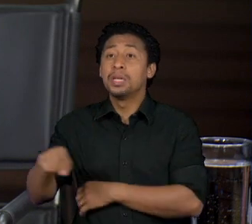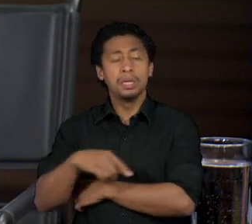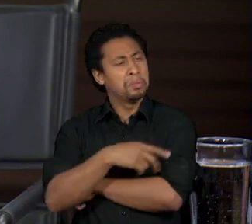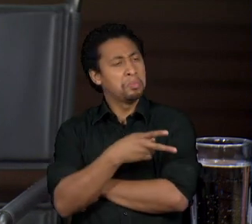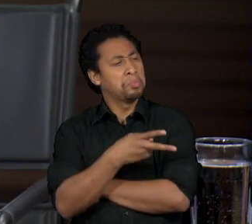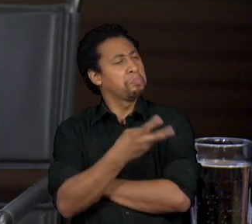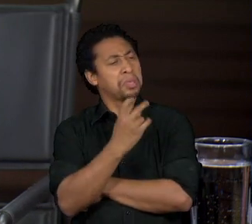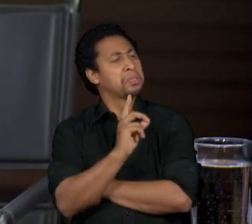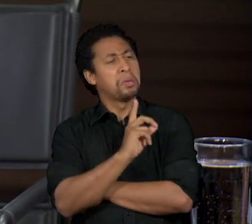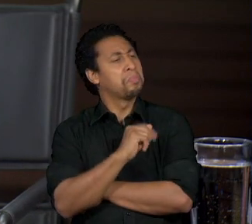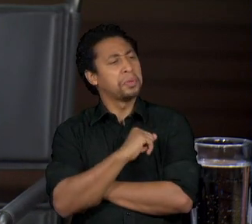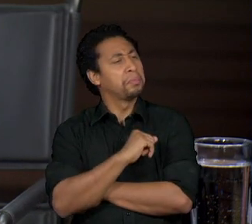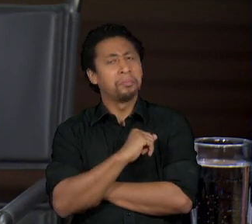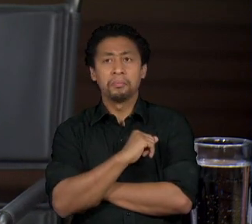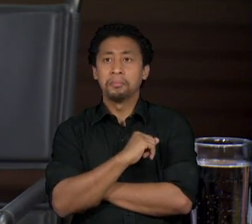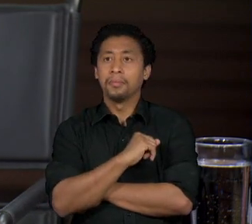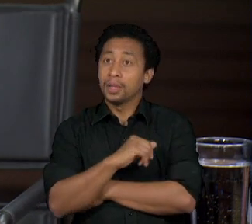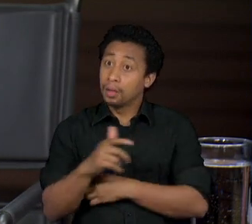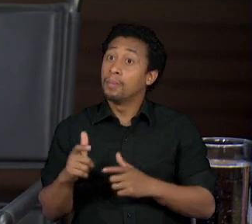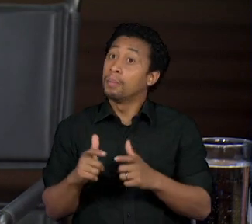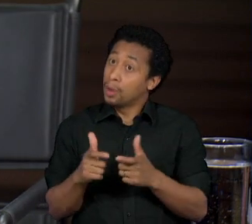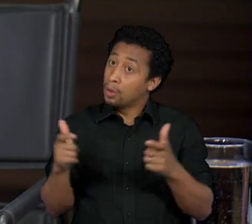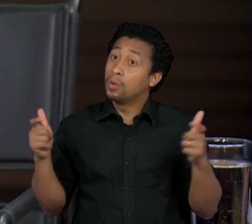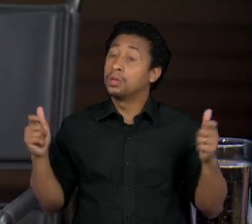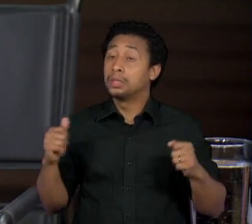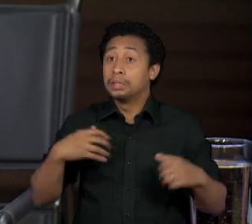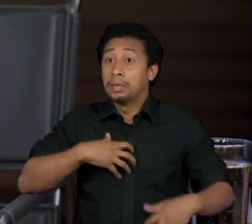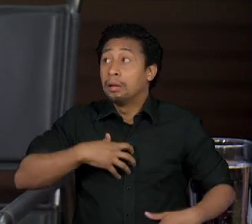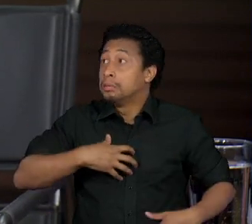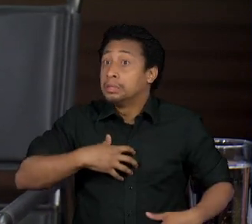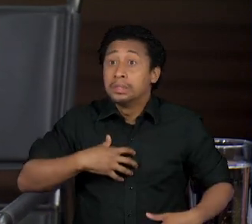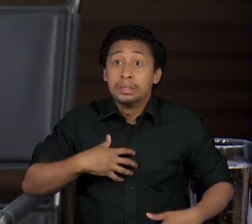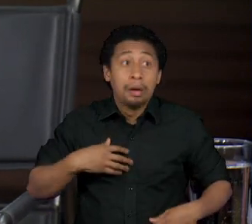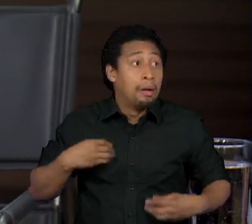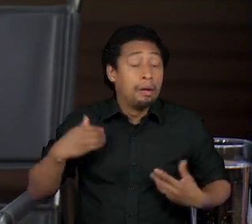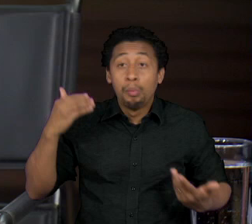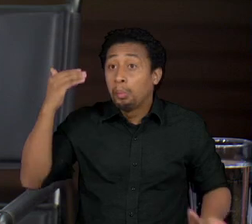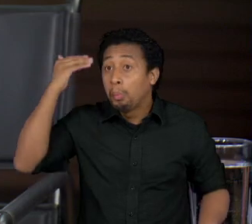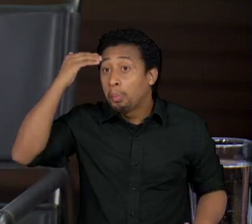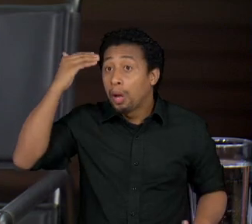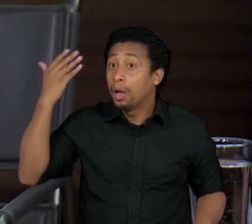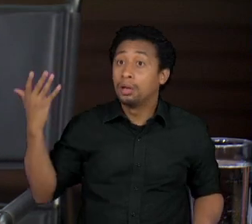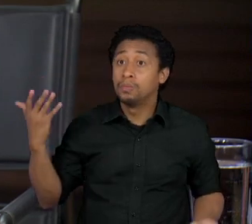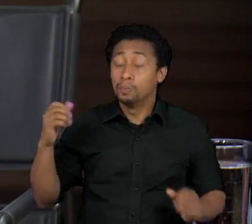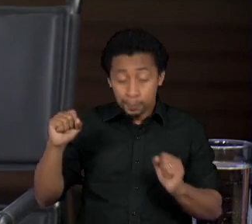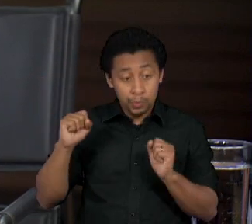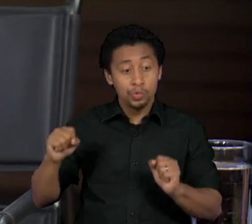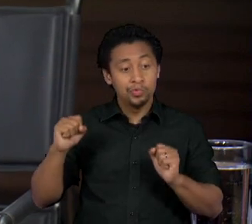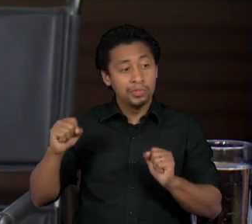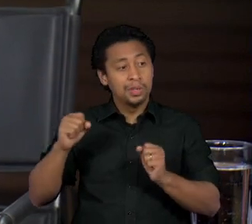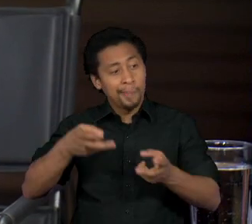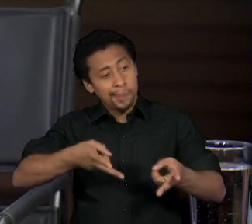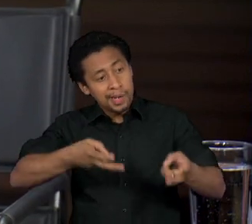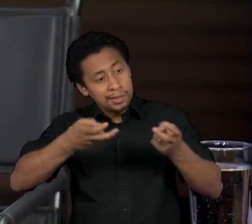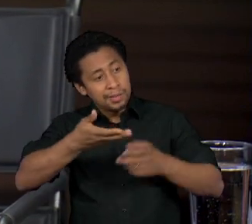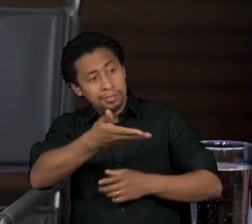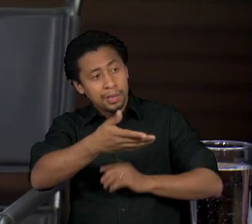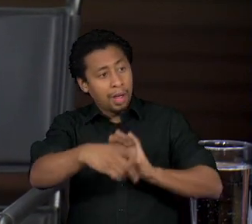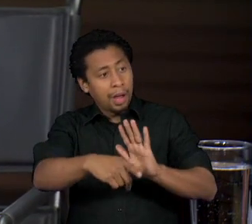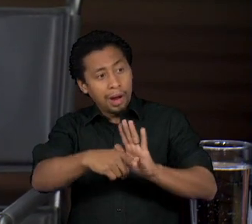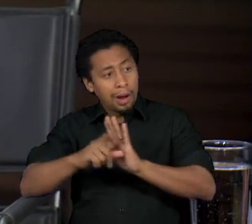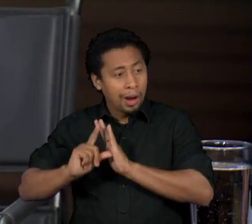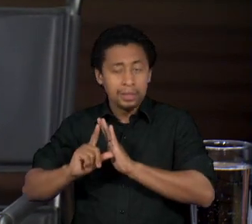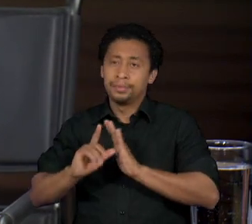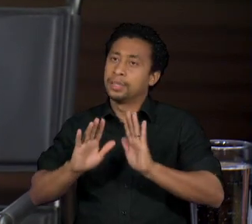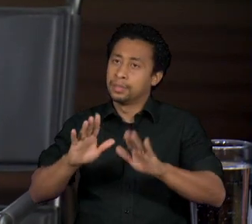aí eu vejo muitos familiares se sentindo culpados por essa questão de que eu podia ter percebido antes, porque é difícil mesmo. A gente